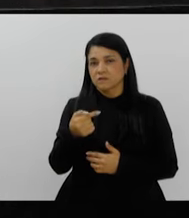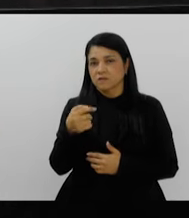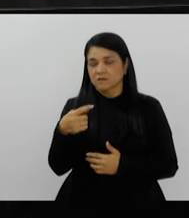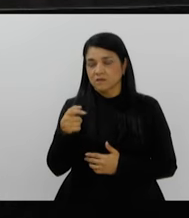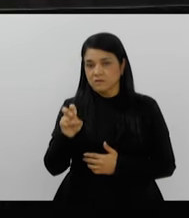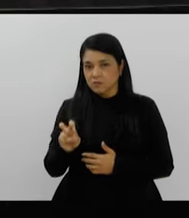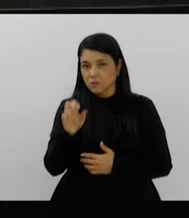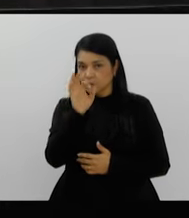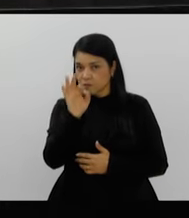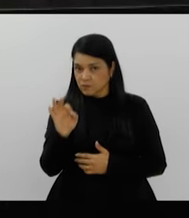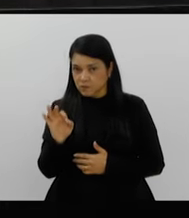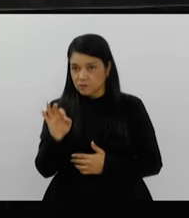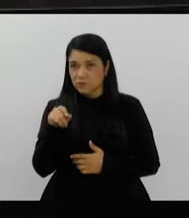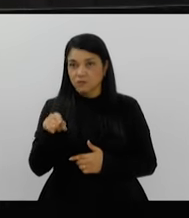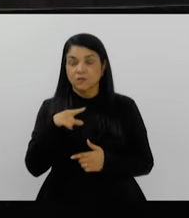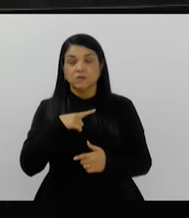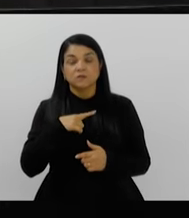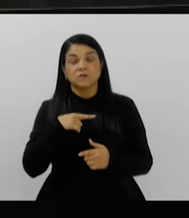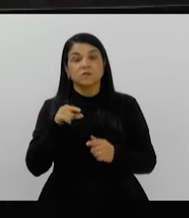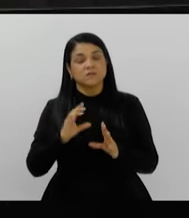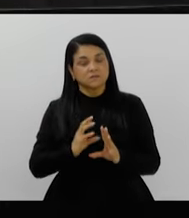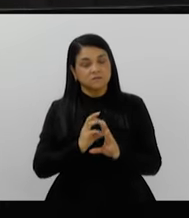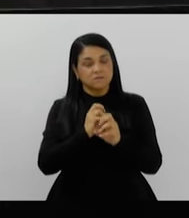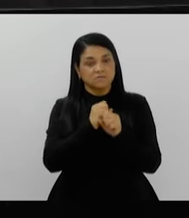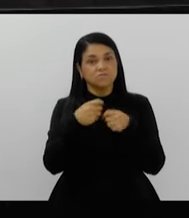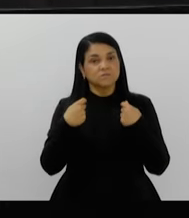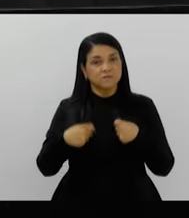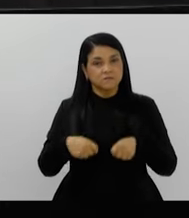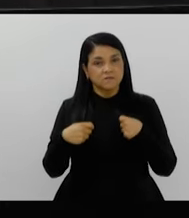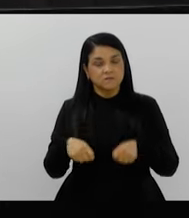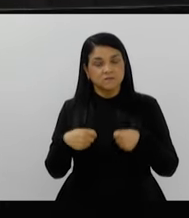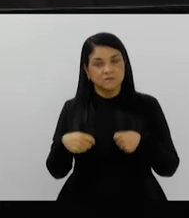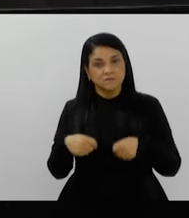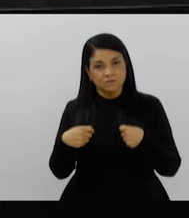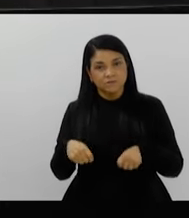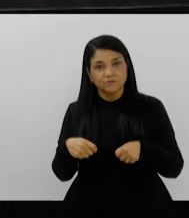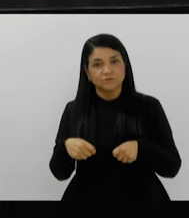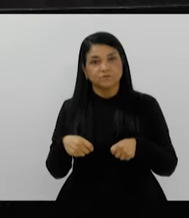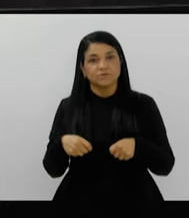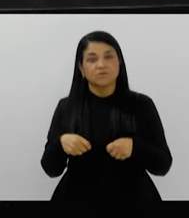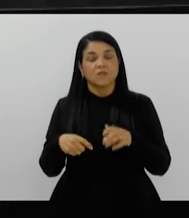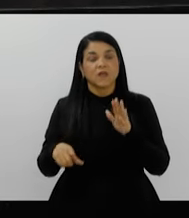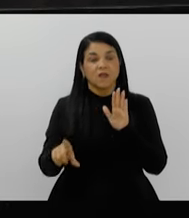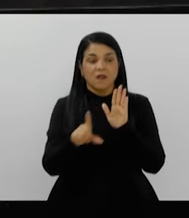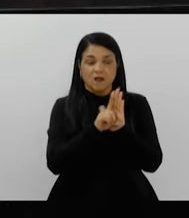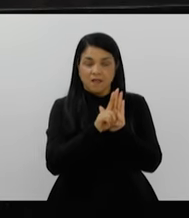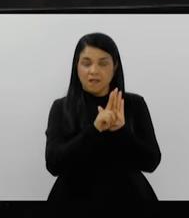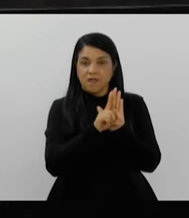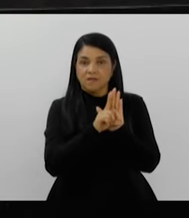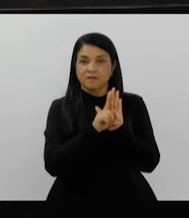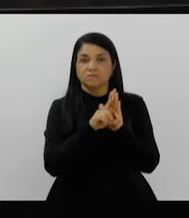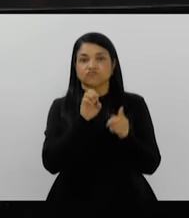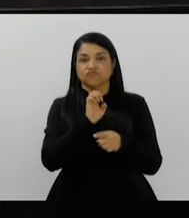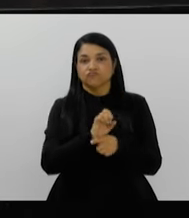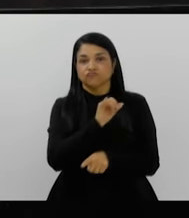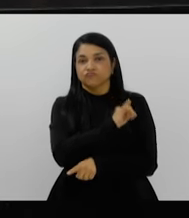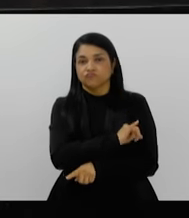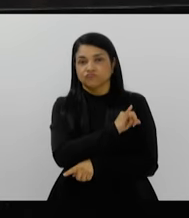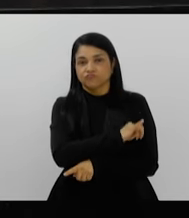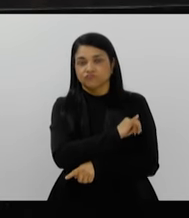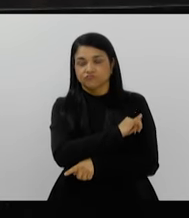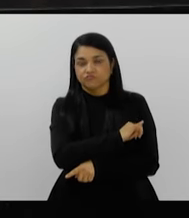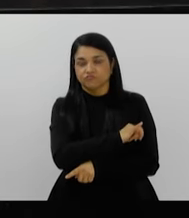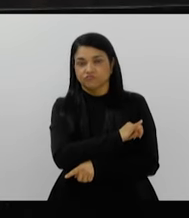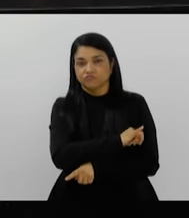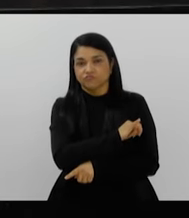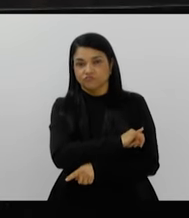26,75%. Mas, neste cálculo, precisamos considerar que a legislação do Estado do Rio de Janeiro,